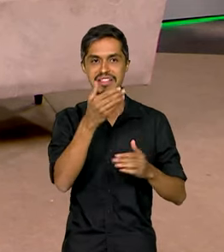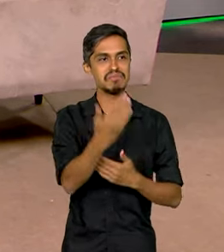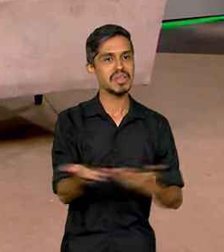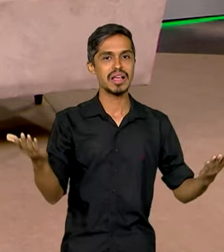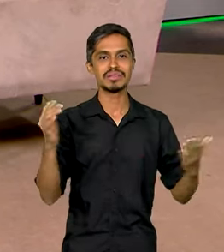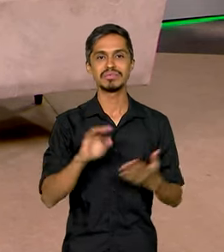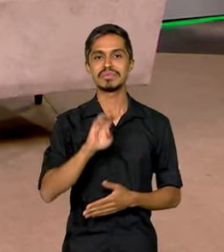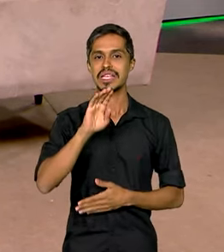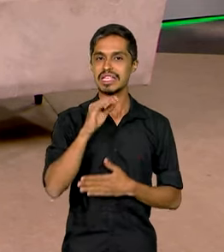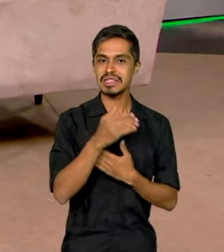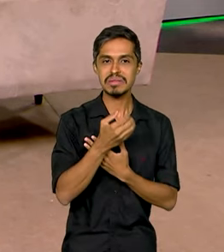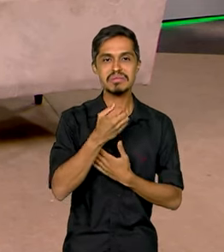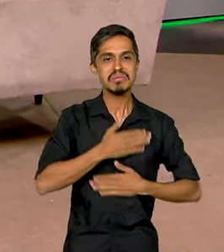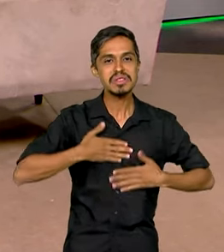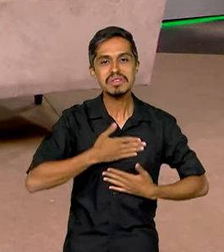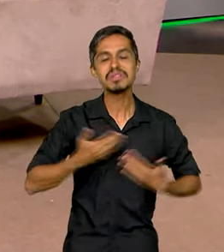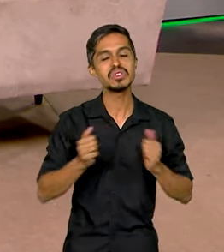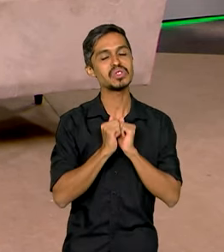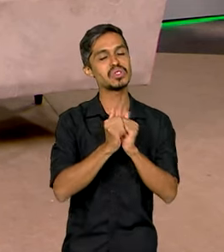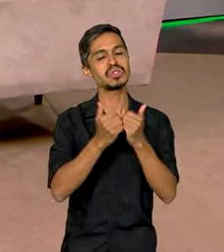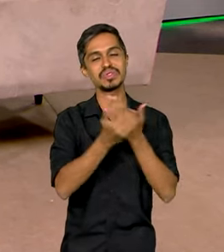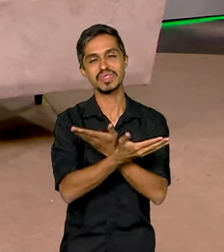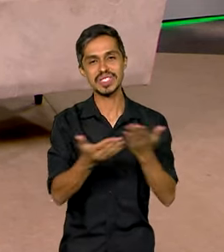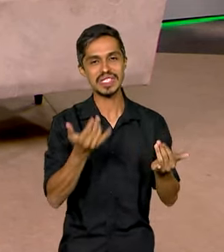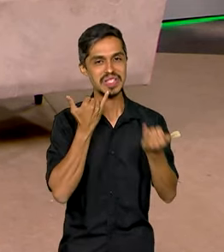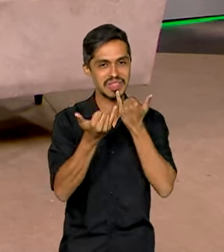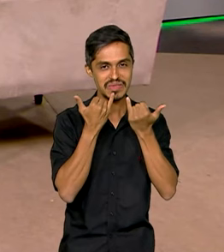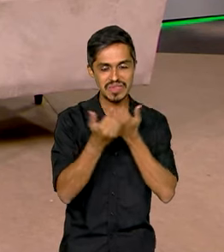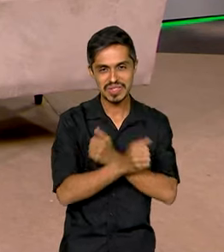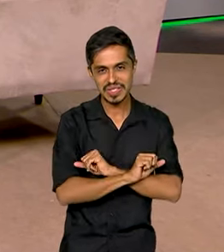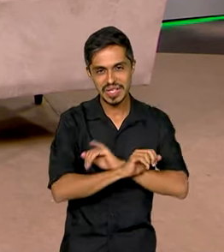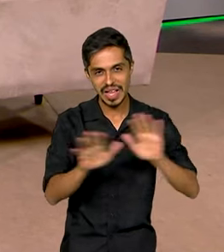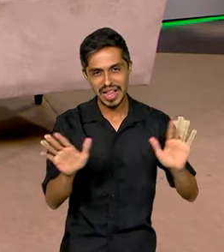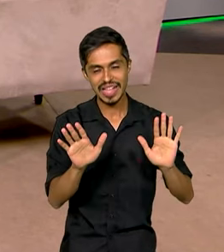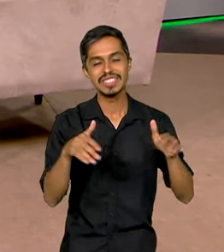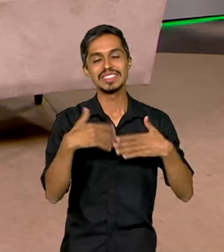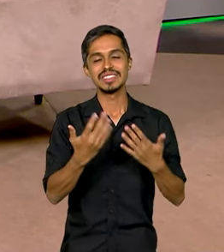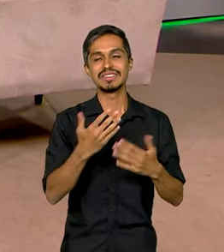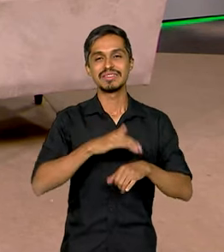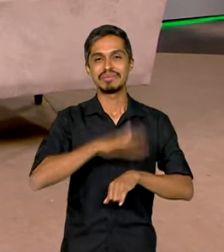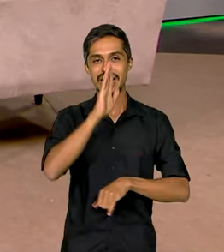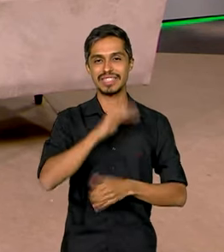prazer trazer informações que possam informar né esclarecer os consumidores do Brasil obrigado